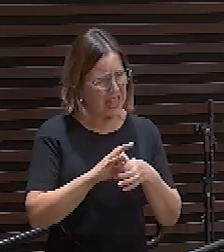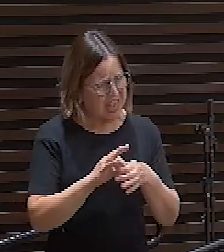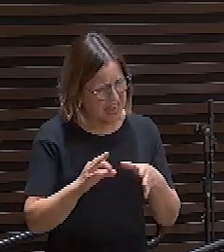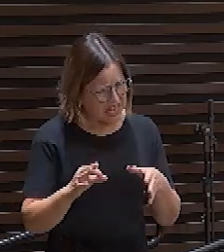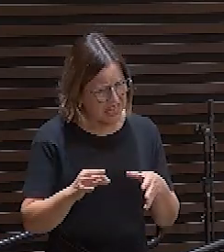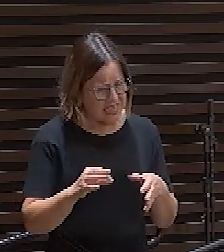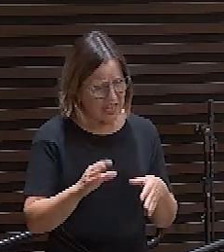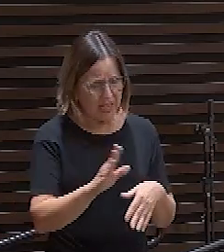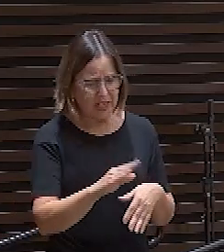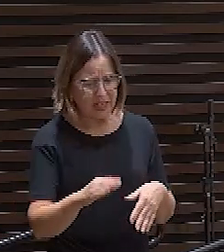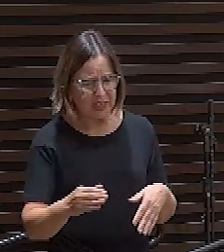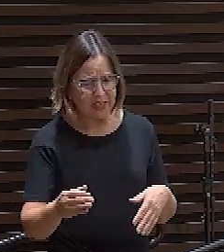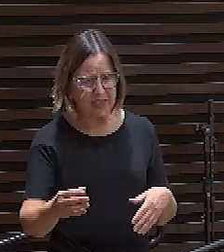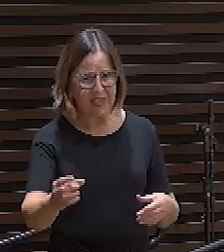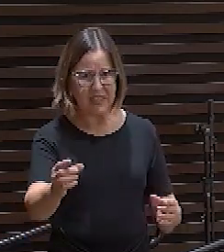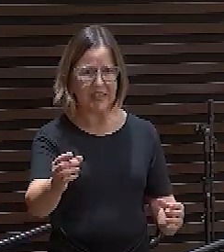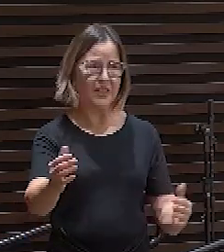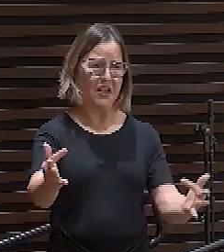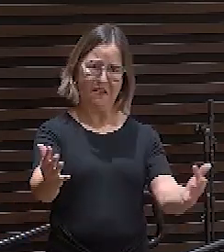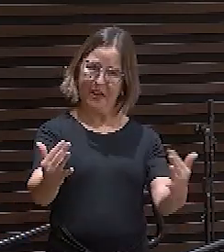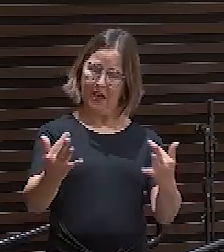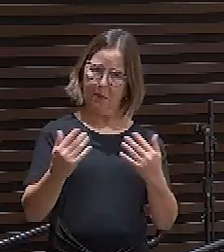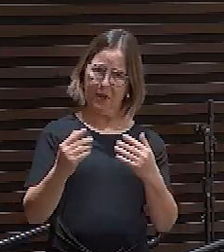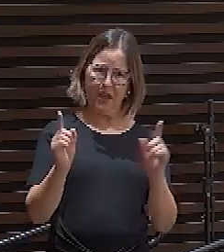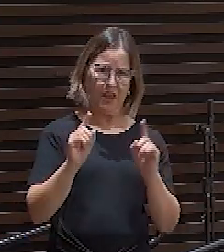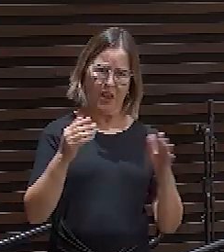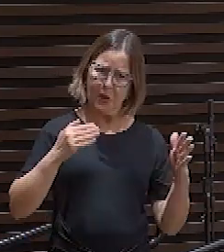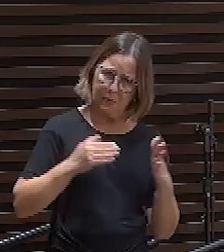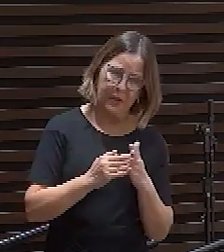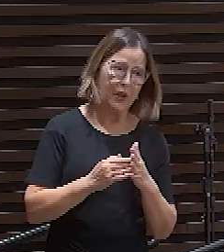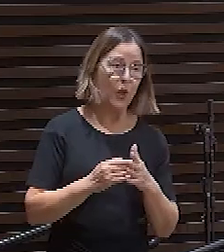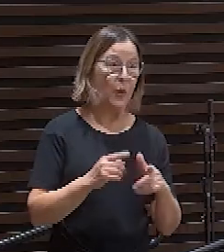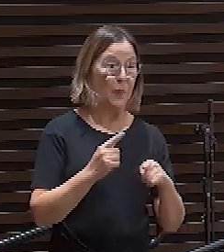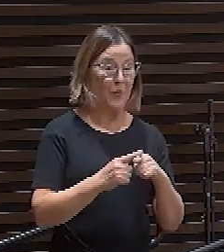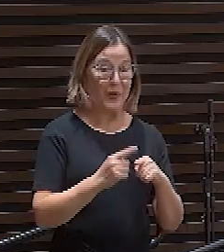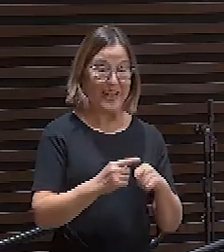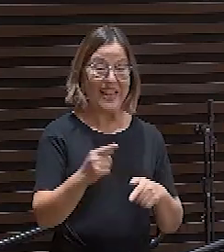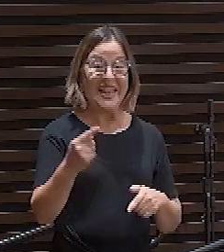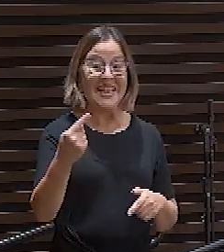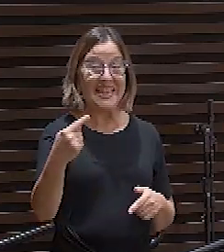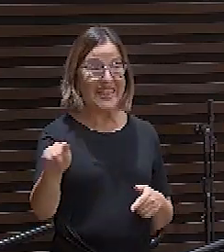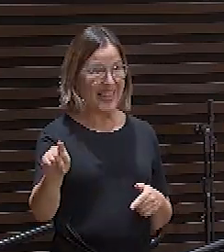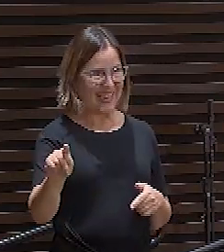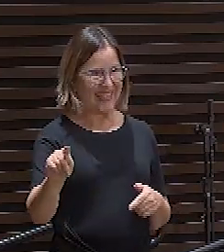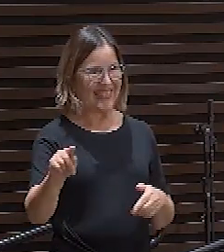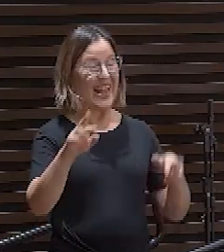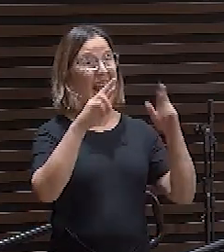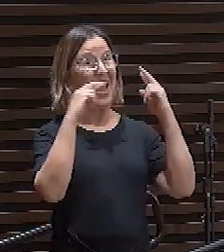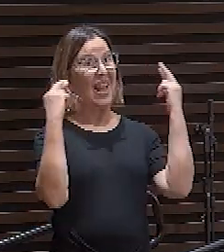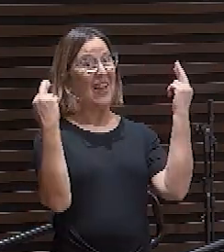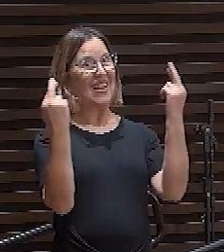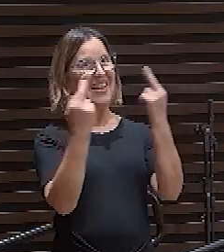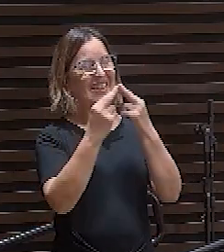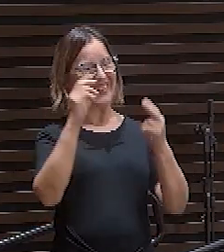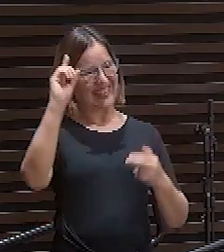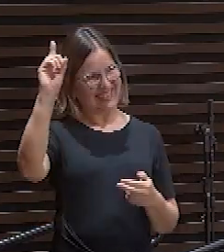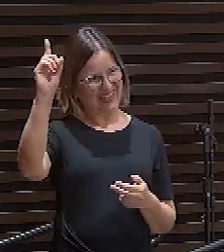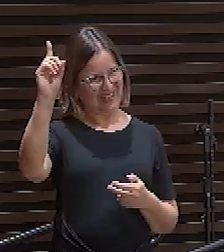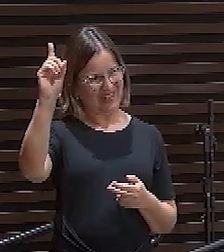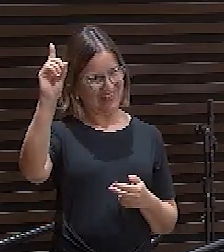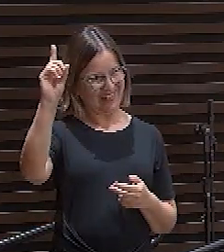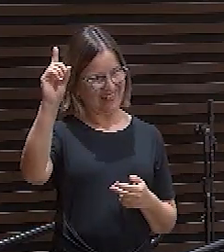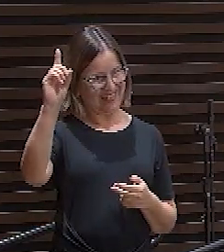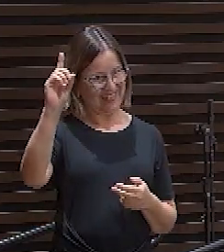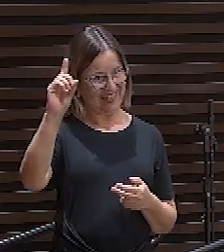pequeninos, não os embaraceis, porque dos tais é o reino de Deus. Olha que promessa maravilhosa.